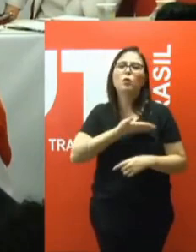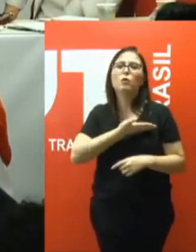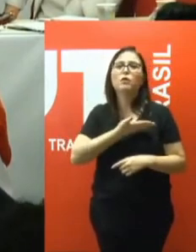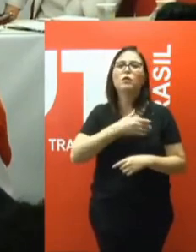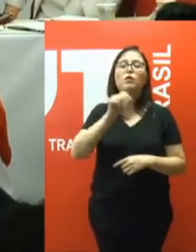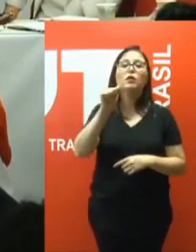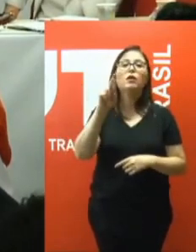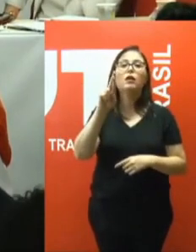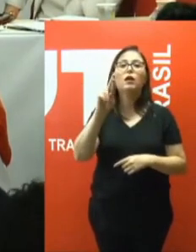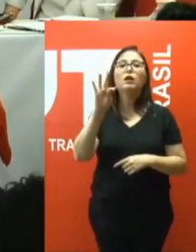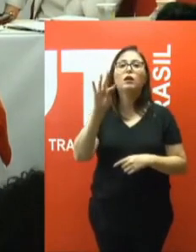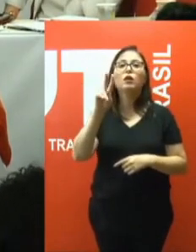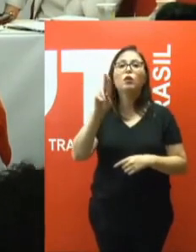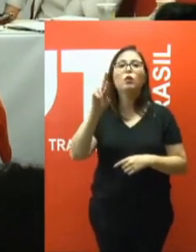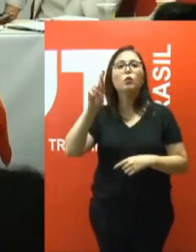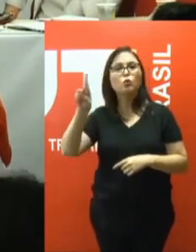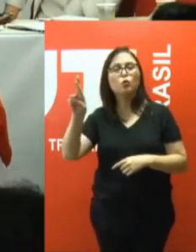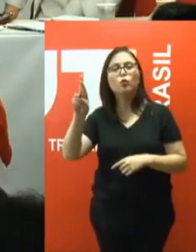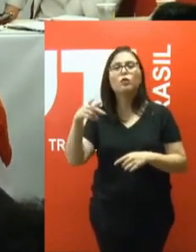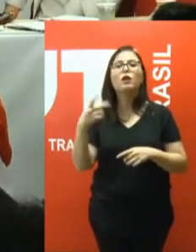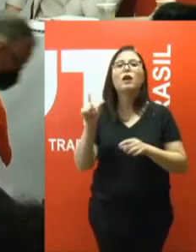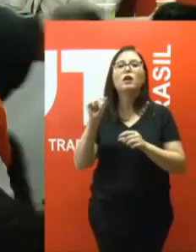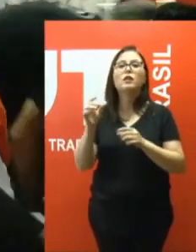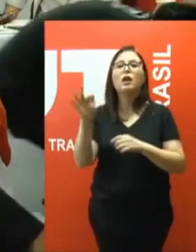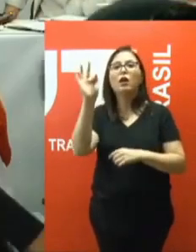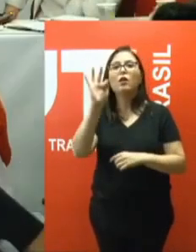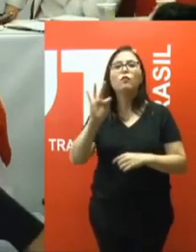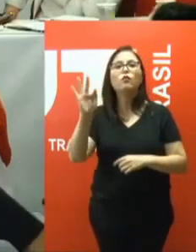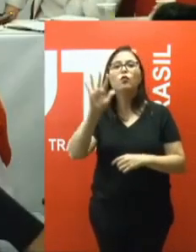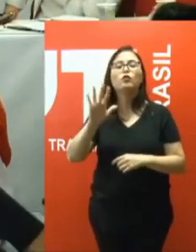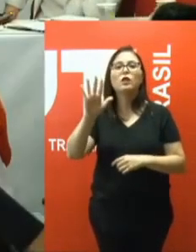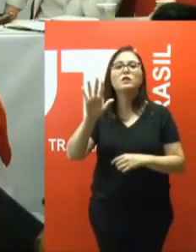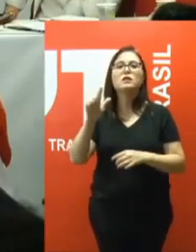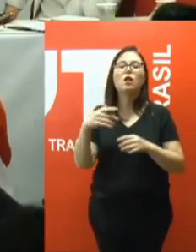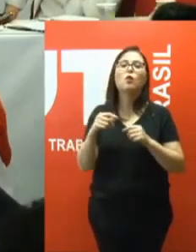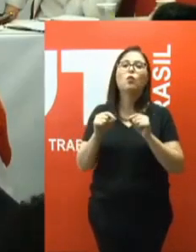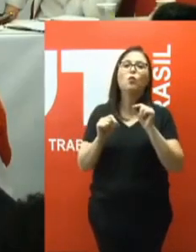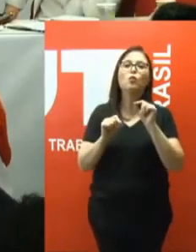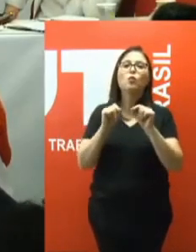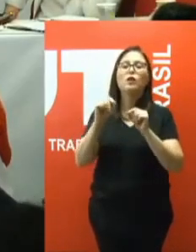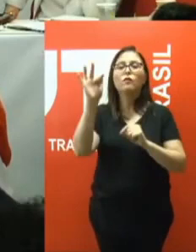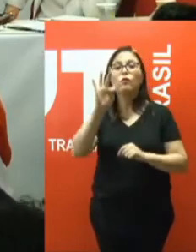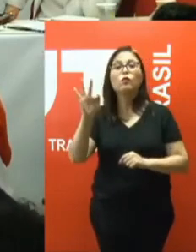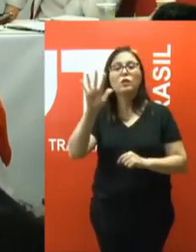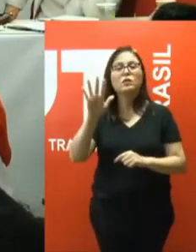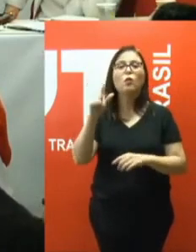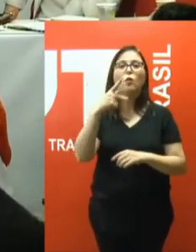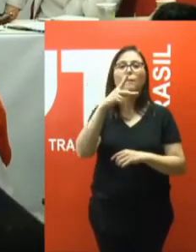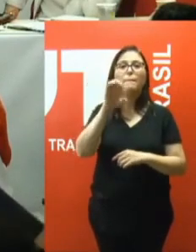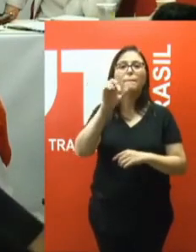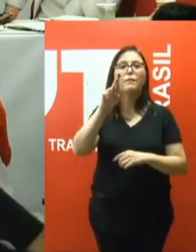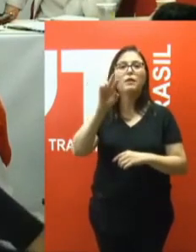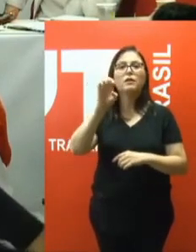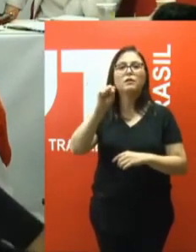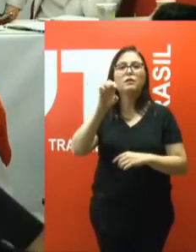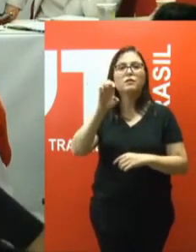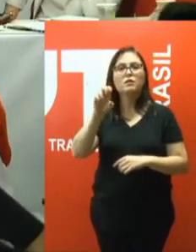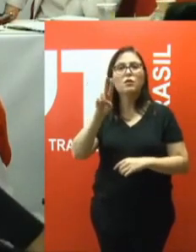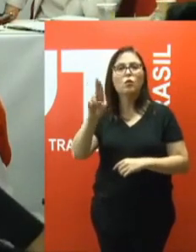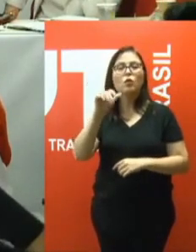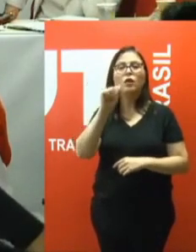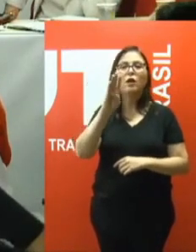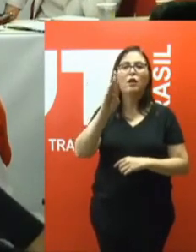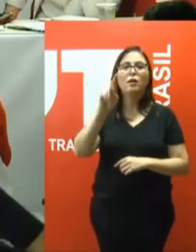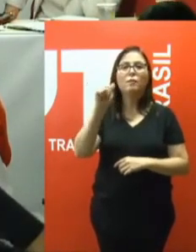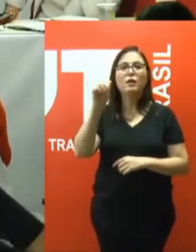Henrique, e estava lá a vice-presidenta da Espanha, que é ministra, né, do trabalho lá, falando como que foi